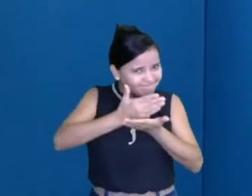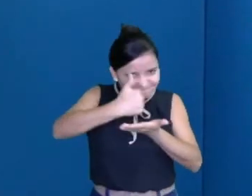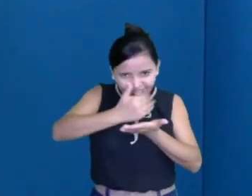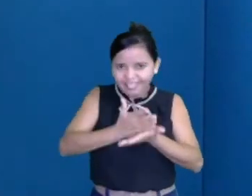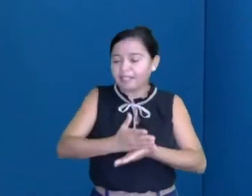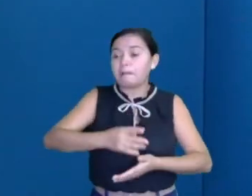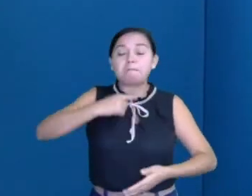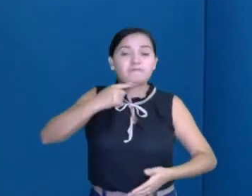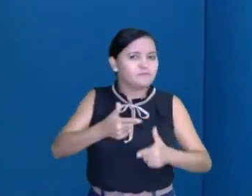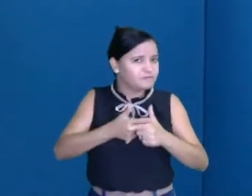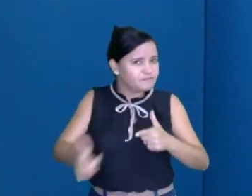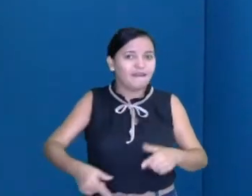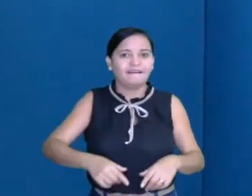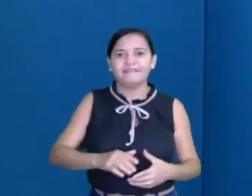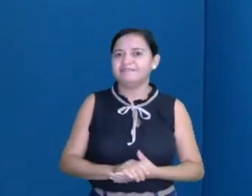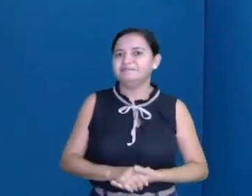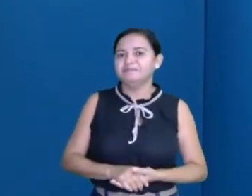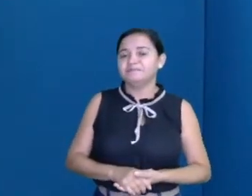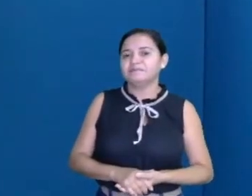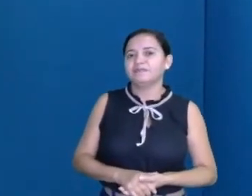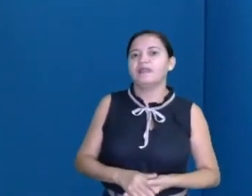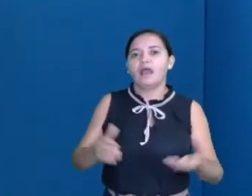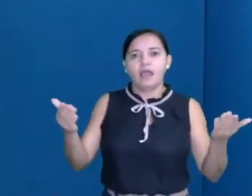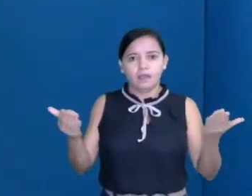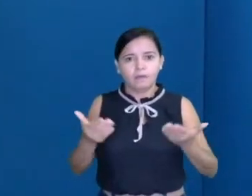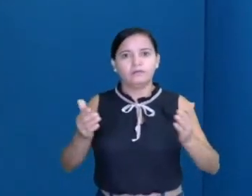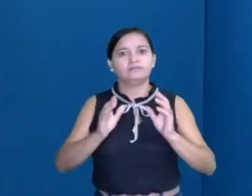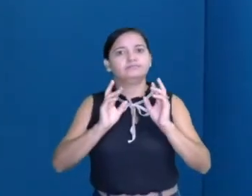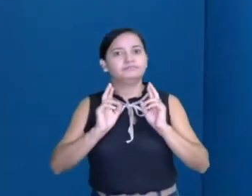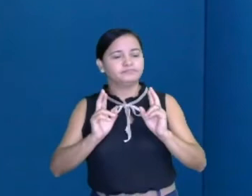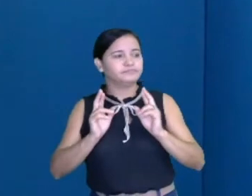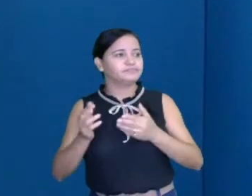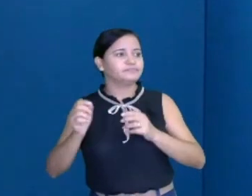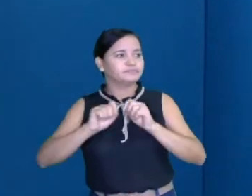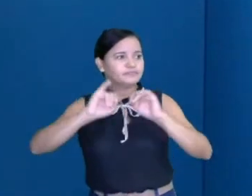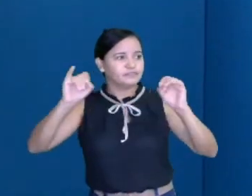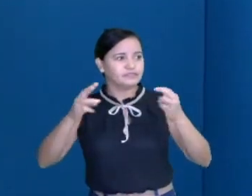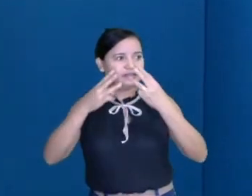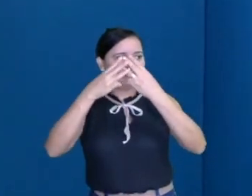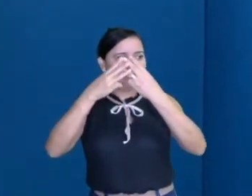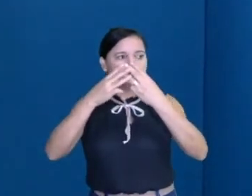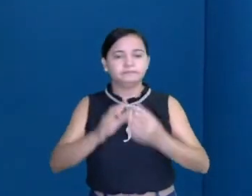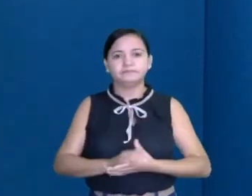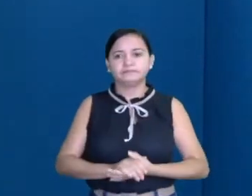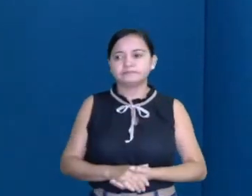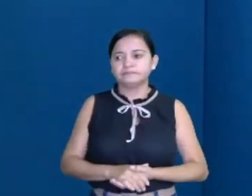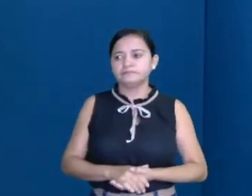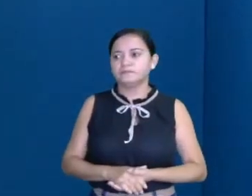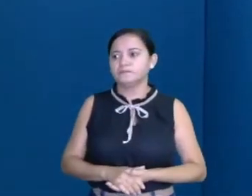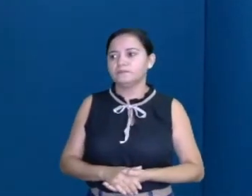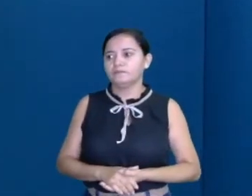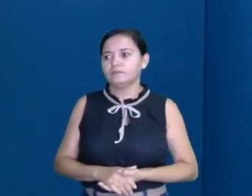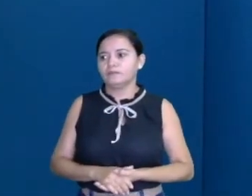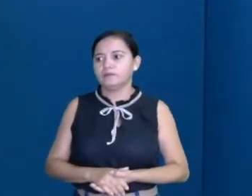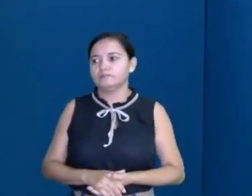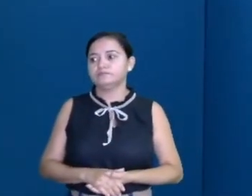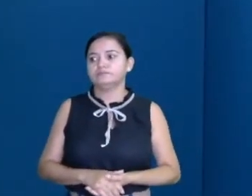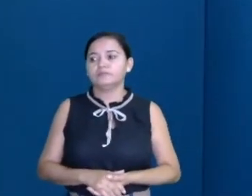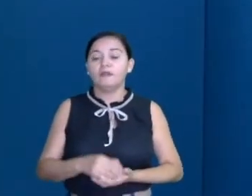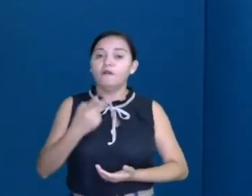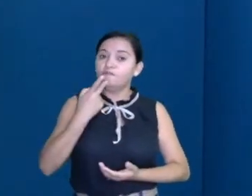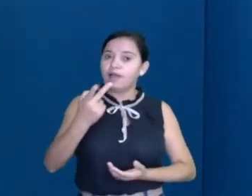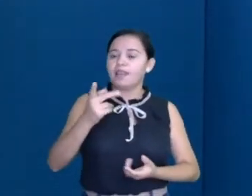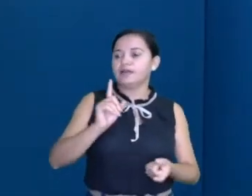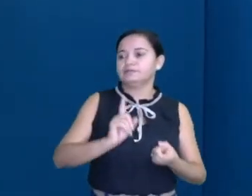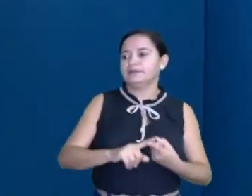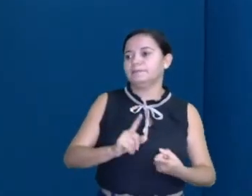você chegou no quê? No átomo. E aí, produção, por favor, o nosso próximo slide. E aí, eu também não podia deixar